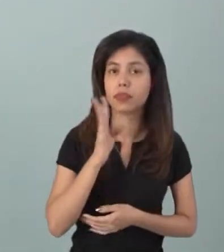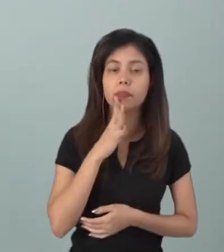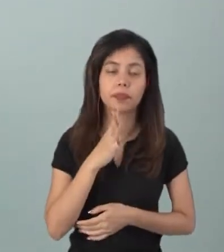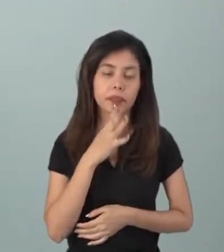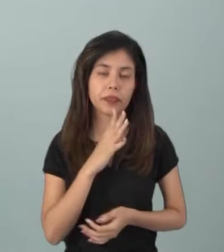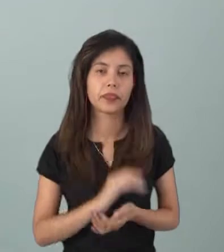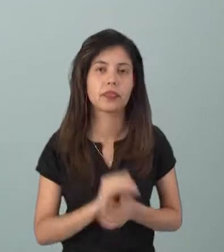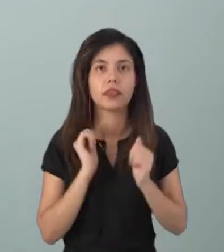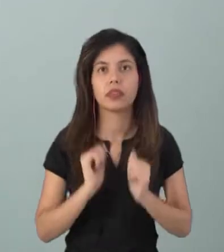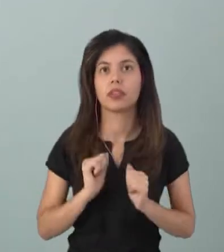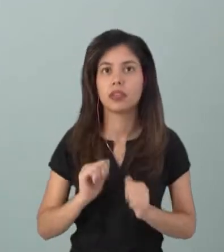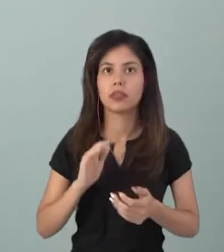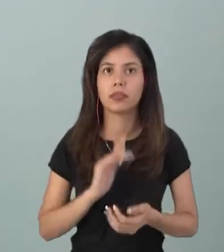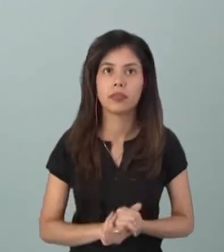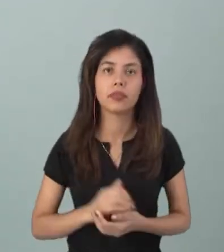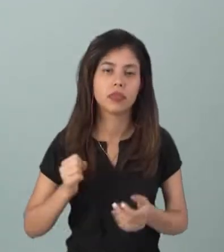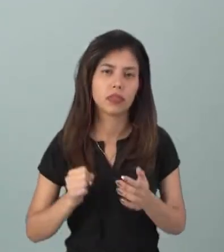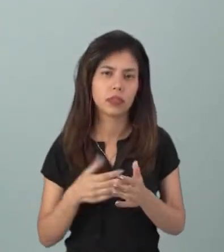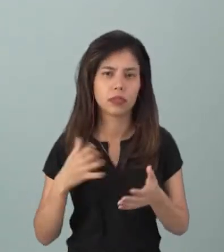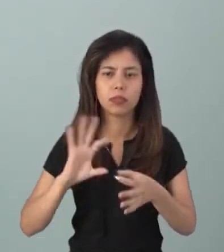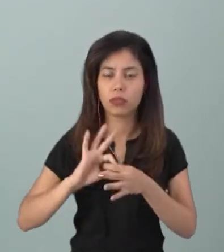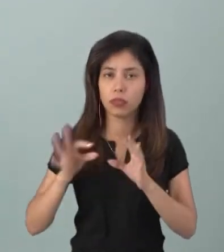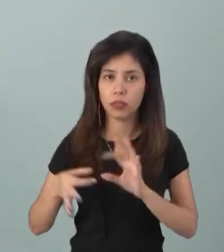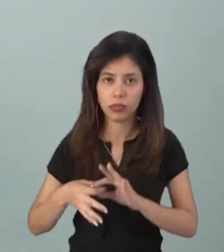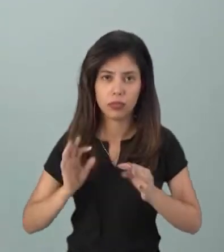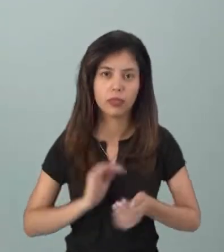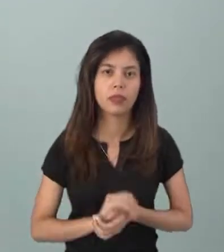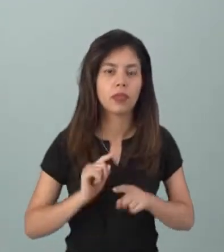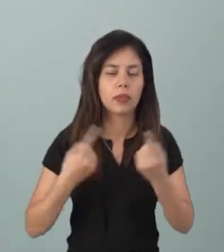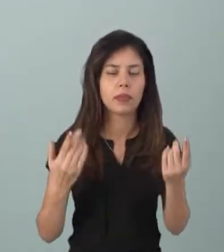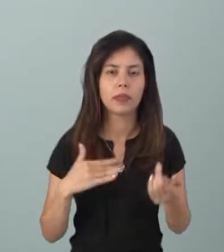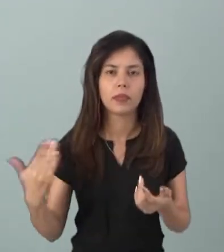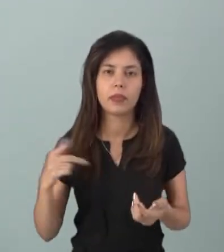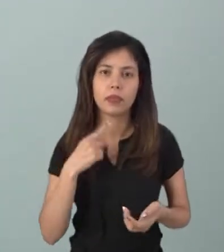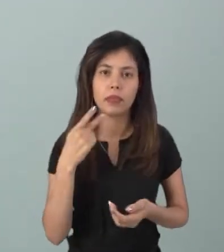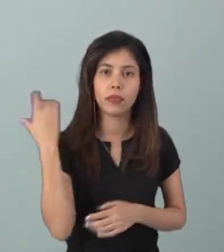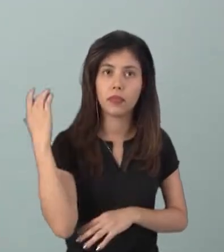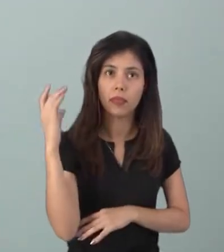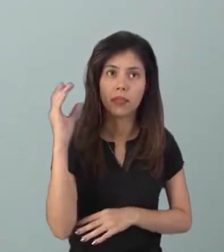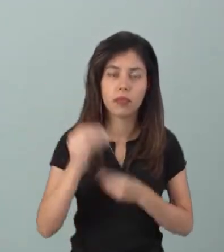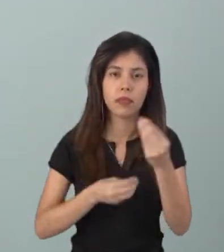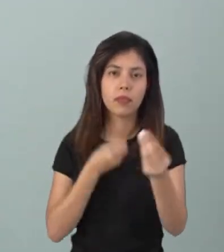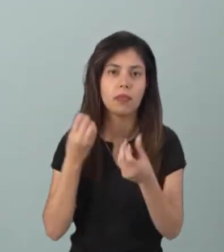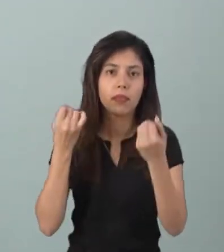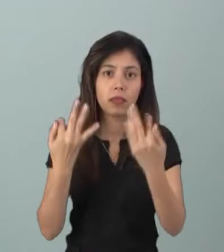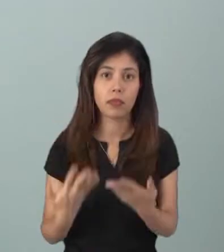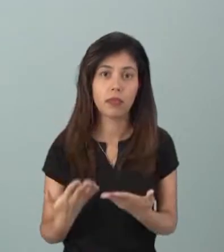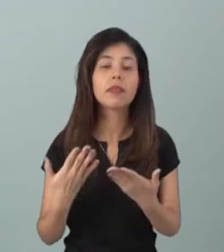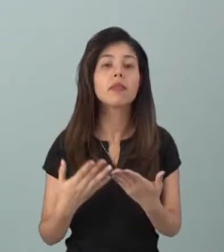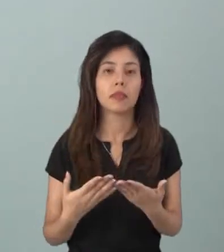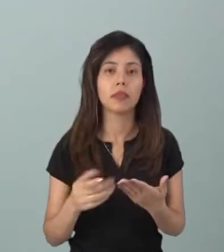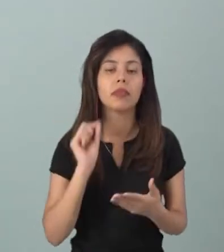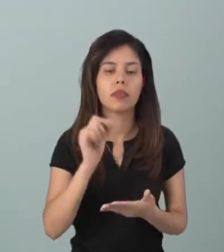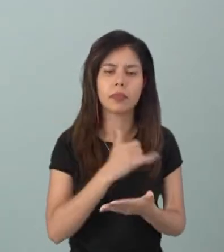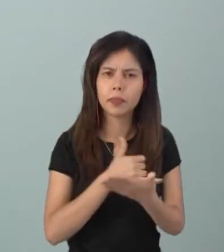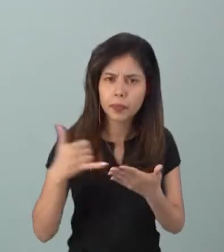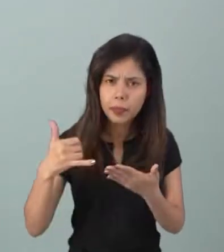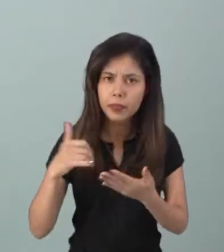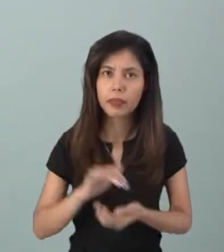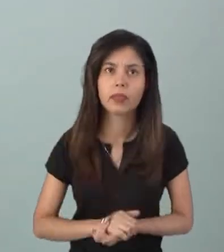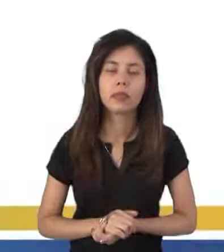pode ser aplicado às vezes em muitos contextos, mas quando a gente fala na área de ciências, como é que nós podemos definir o que são